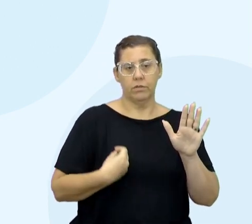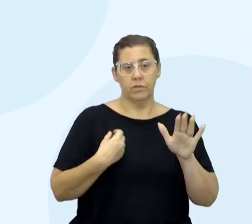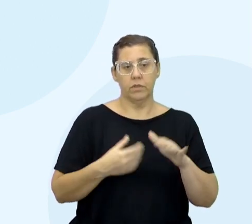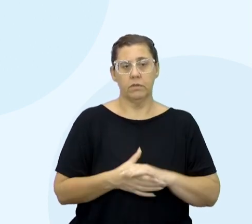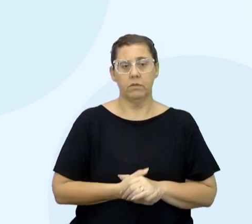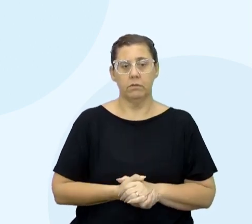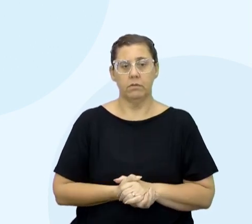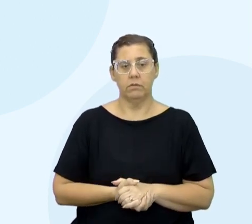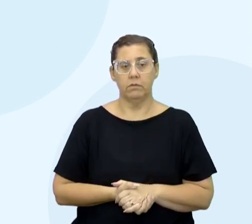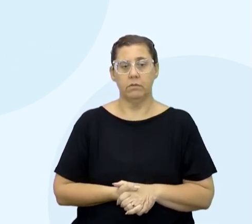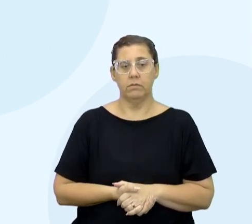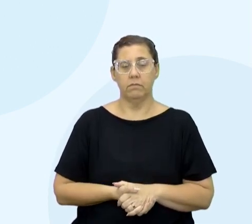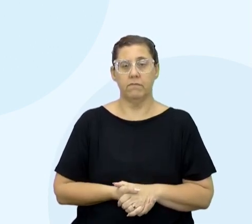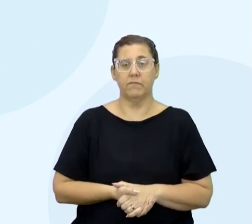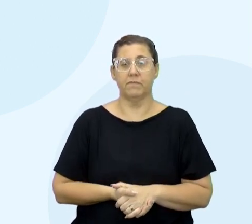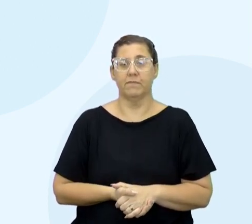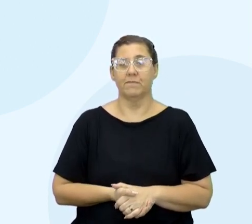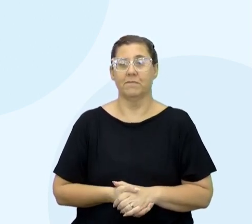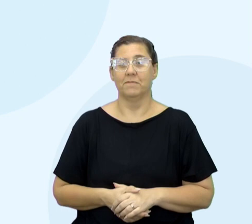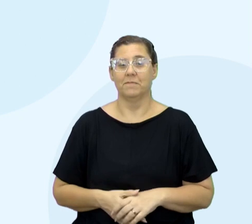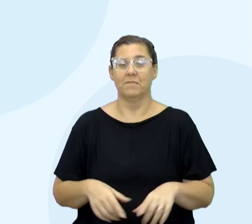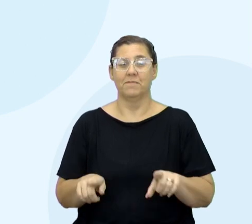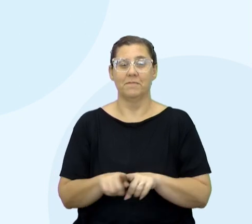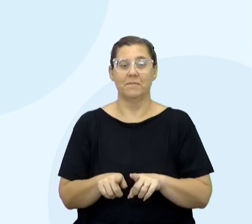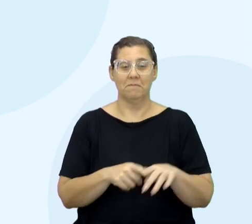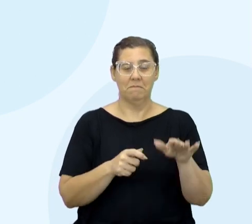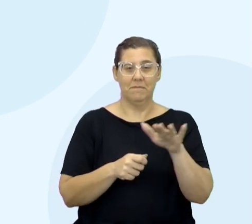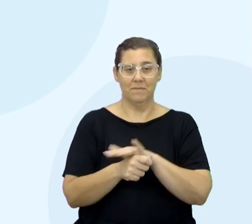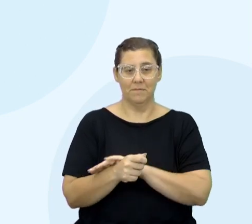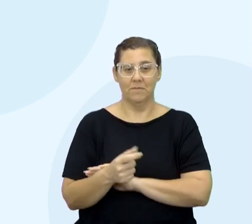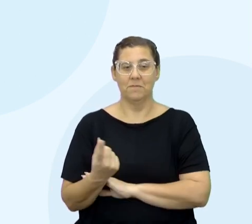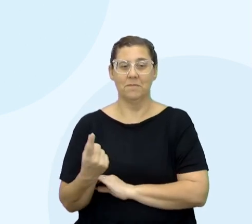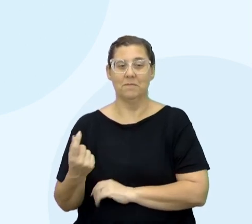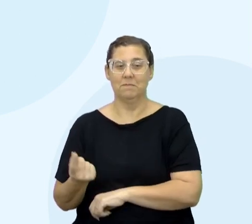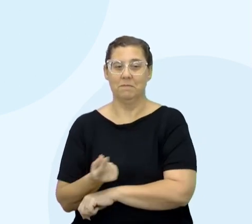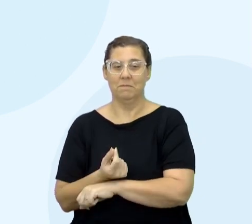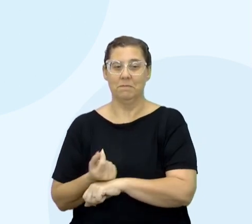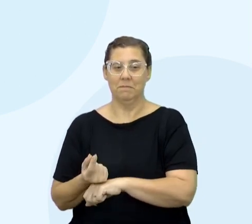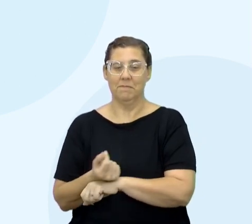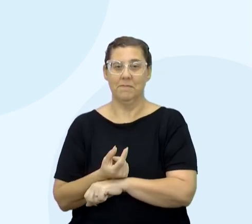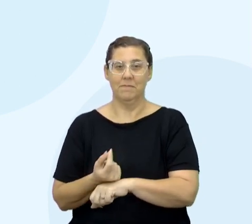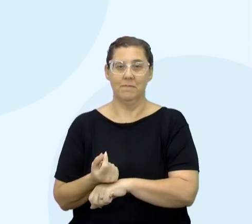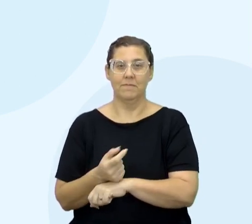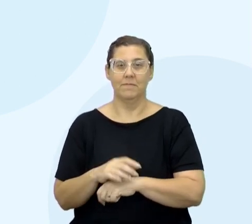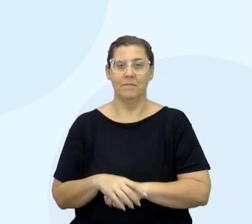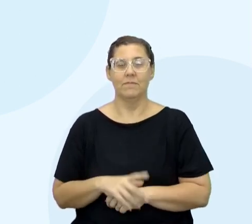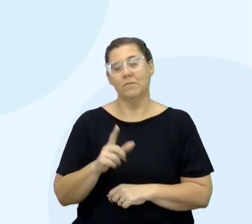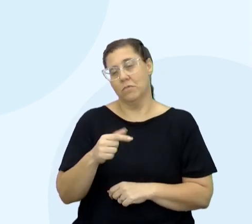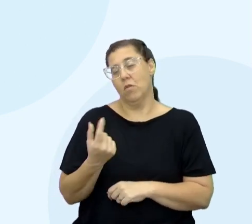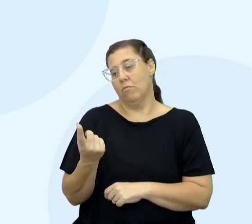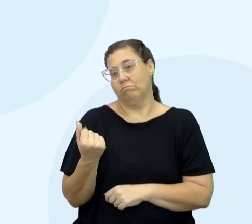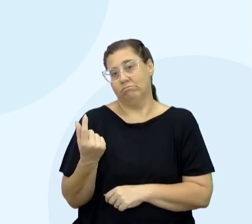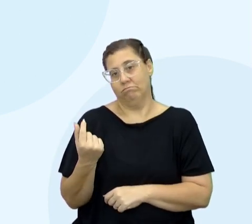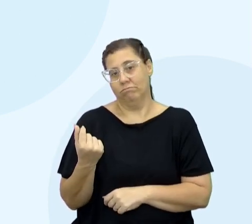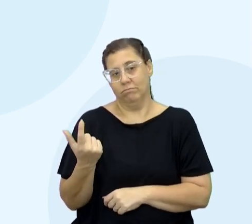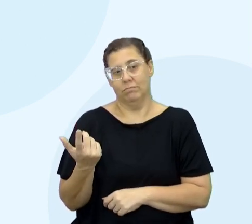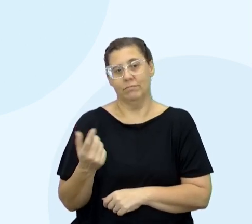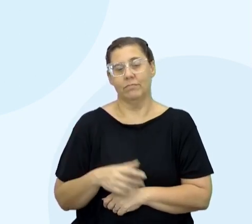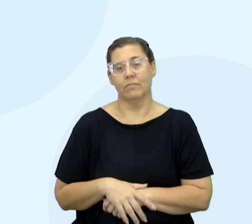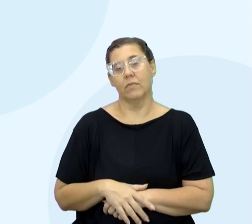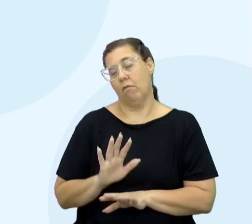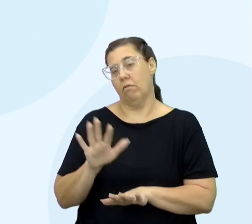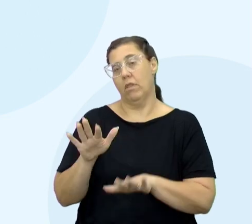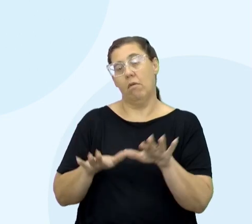intercâmbio? E o investimento financeiro. O investimento financeiro é o dinheiro aí, e aí isso